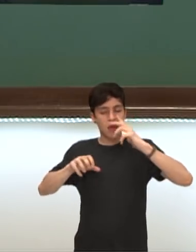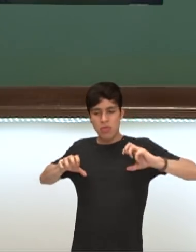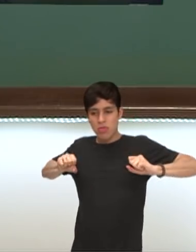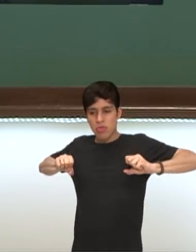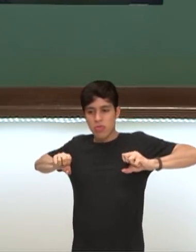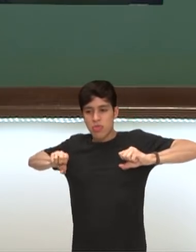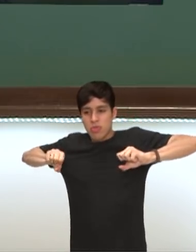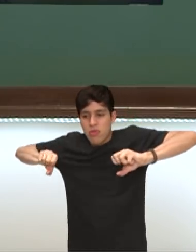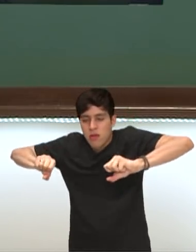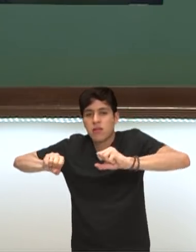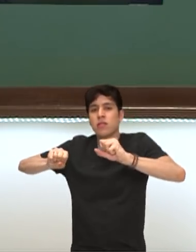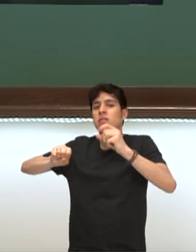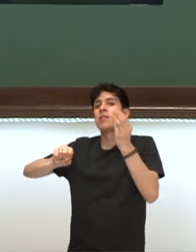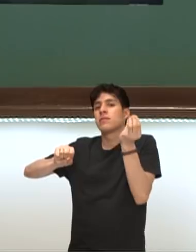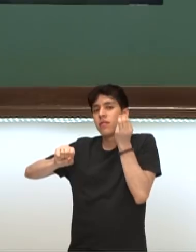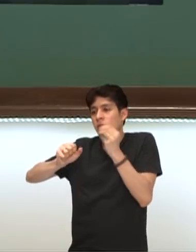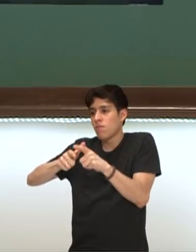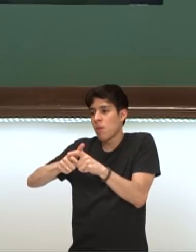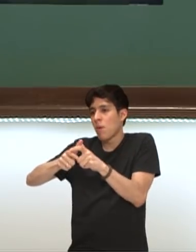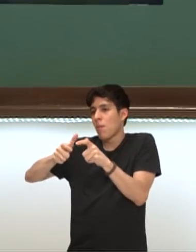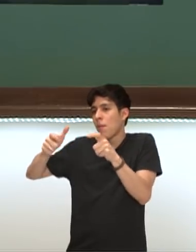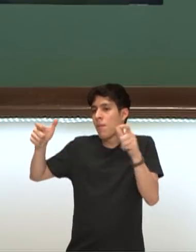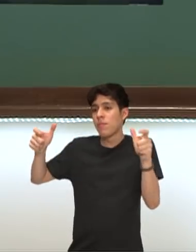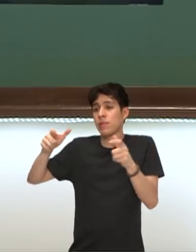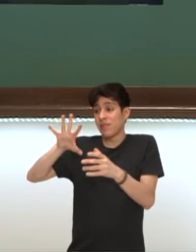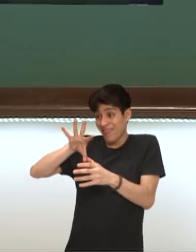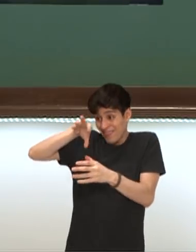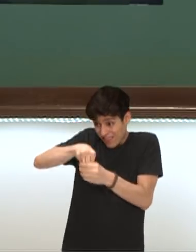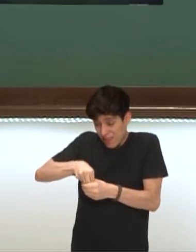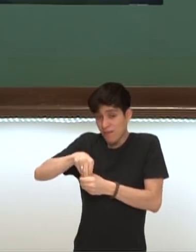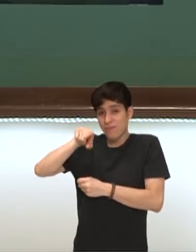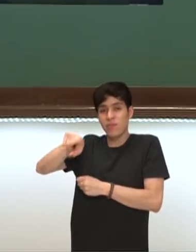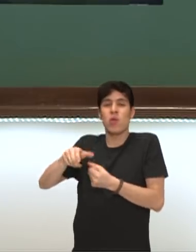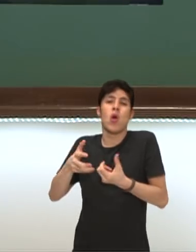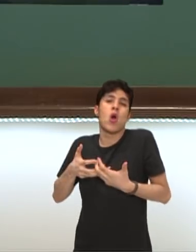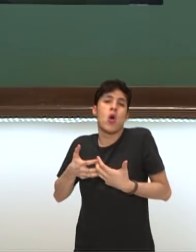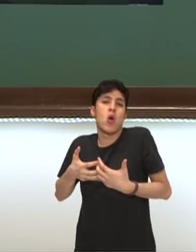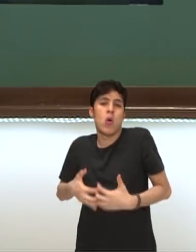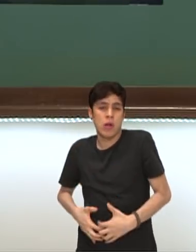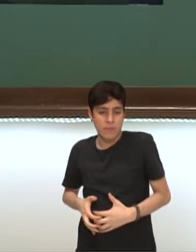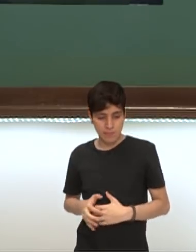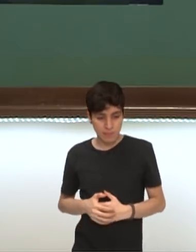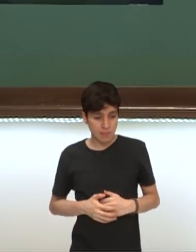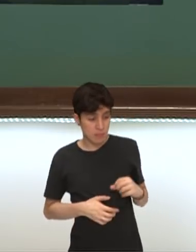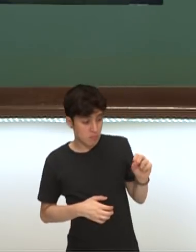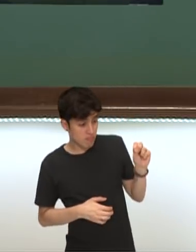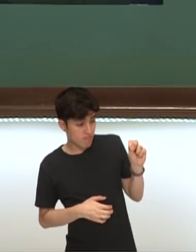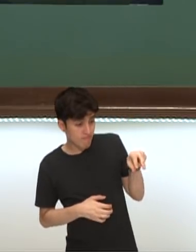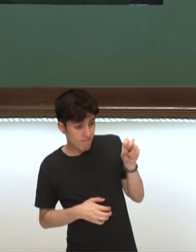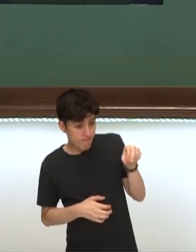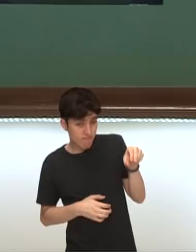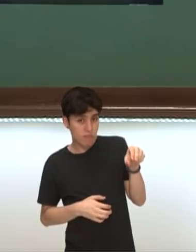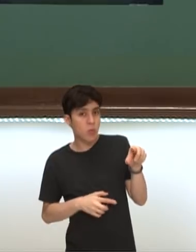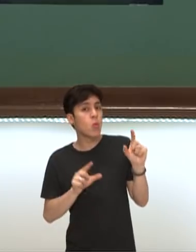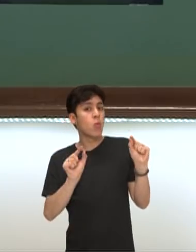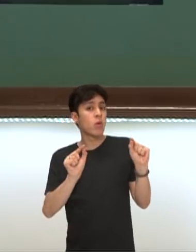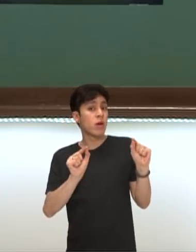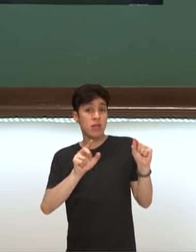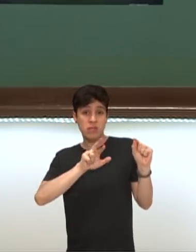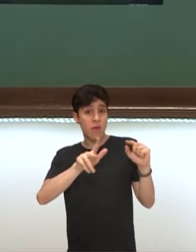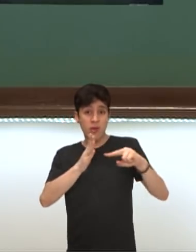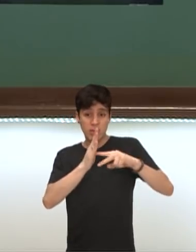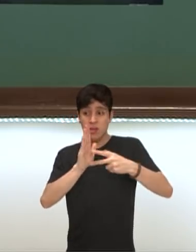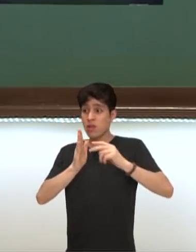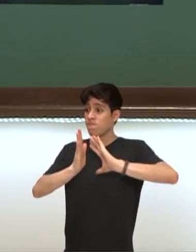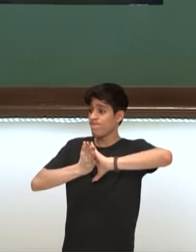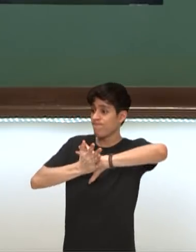organismo e reproduzir dentro desse organismo. Só que tem um detalhe: para um vírus, o sucesso não é eliminar o organismo,